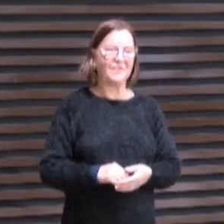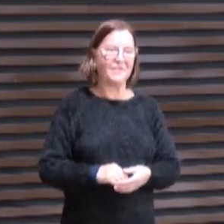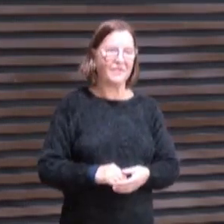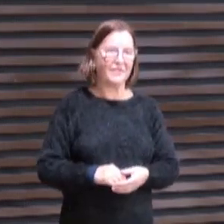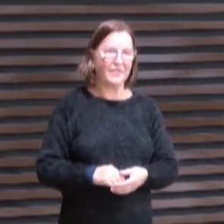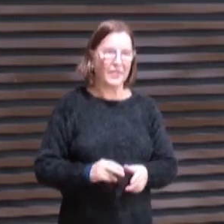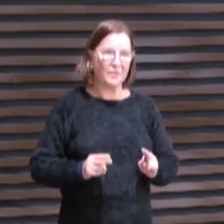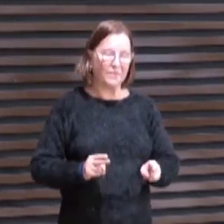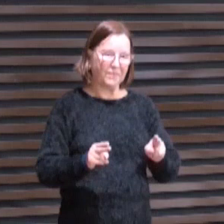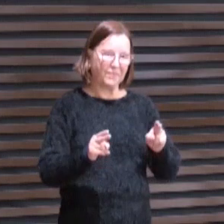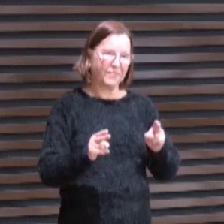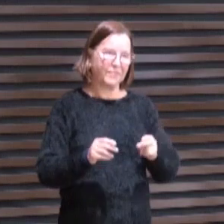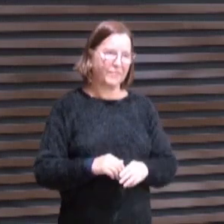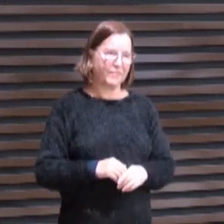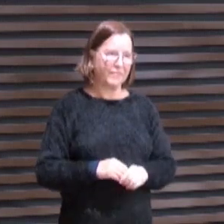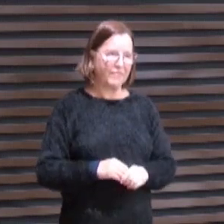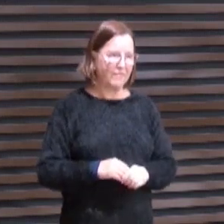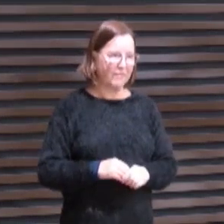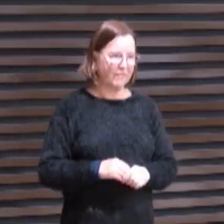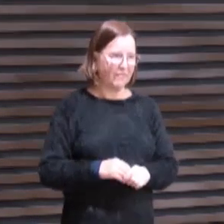Vamos continuar.